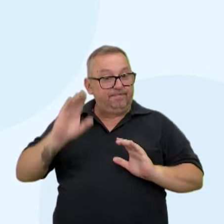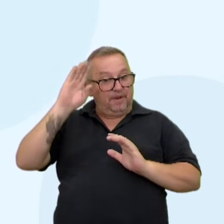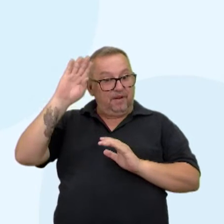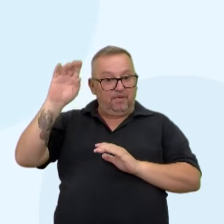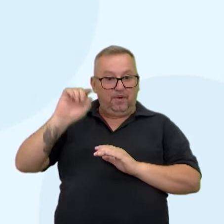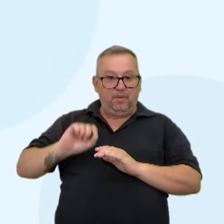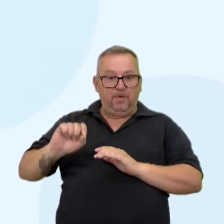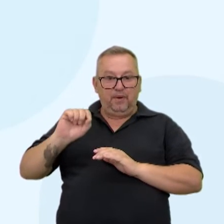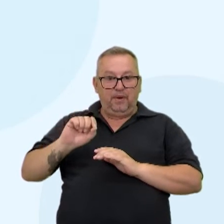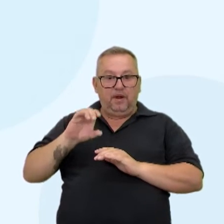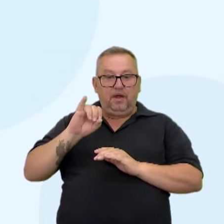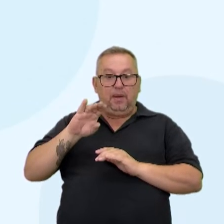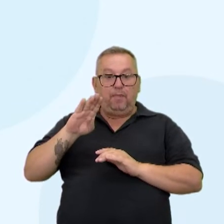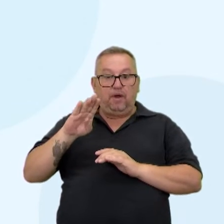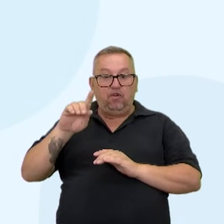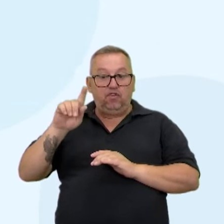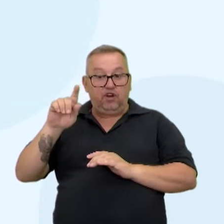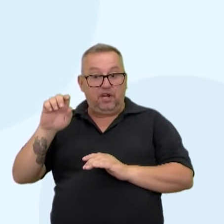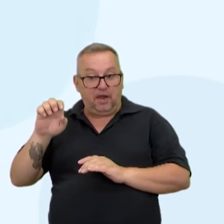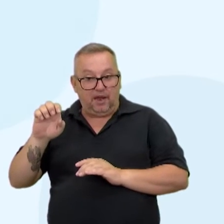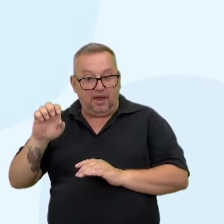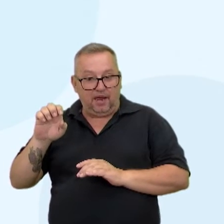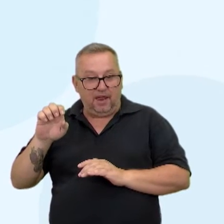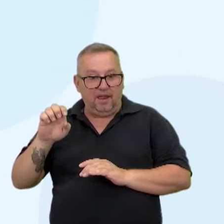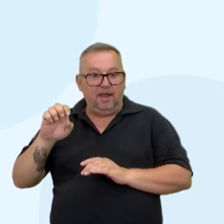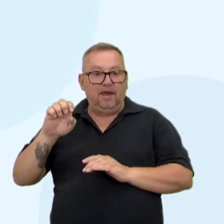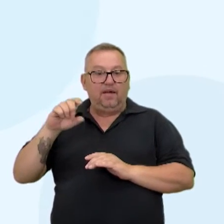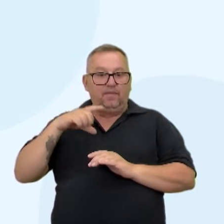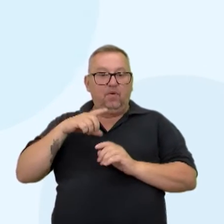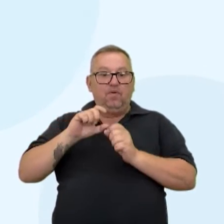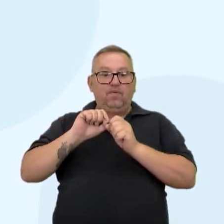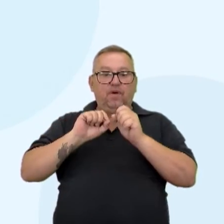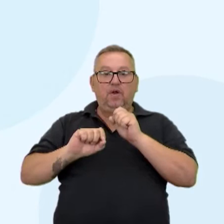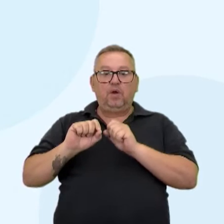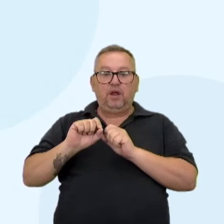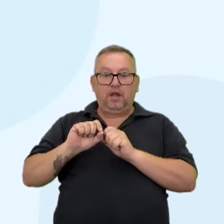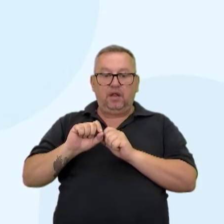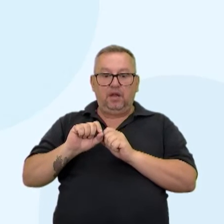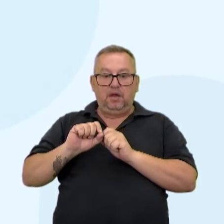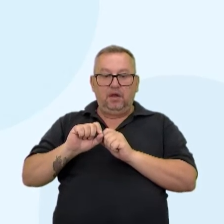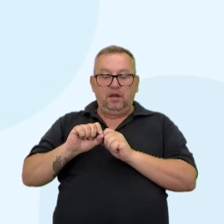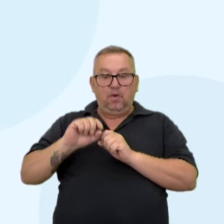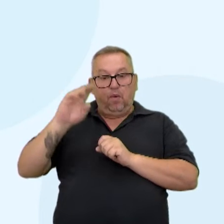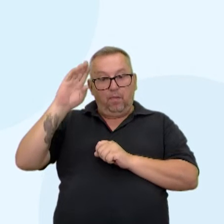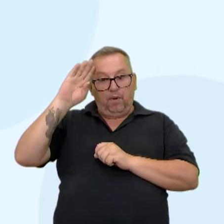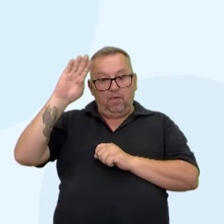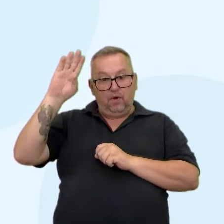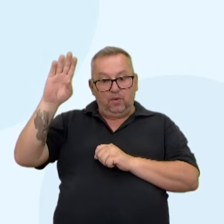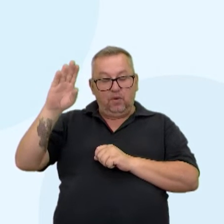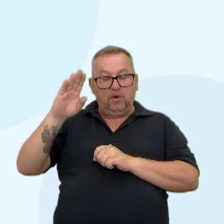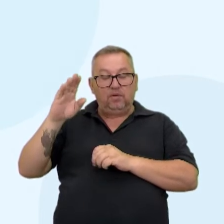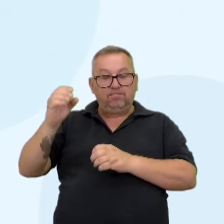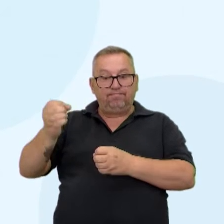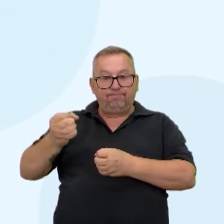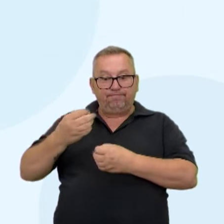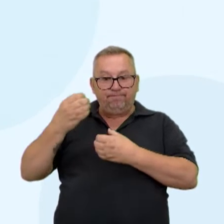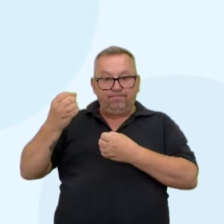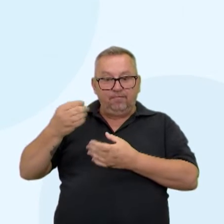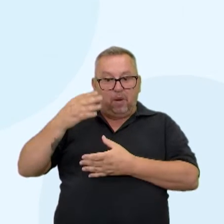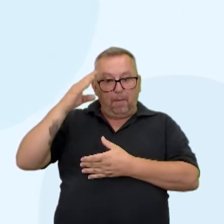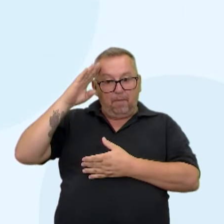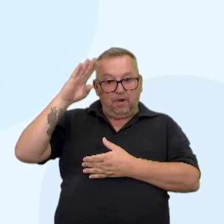O Instituto Brasileiro de Geografia e Estatística, o IBGE, se constitui no principal provedor de dados